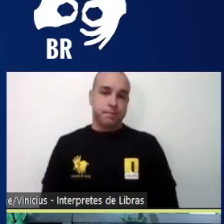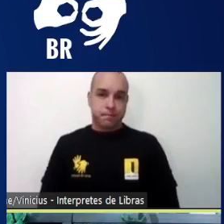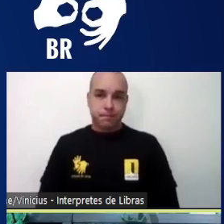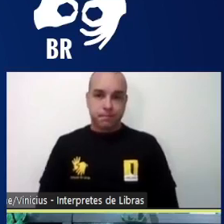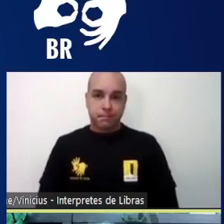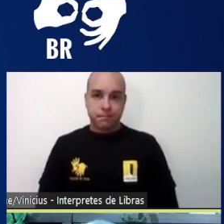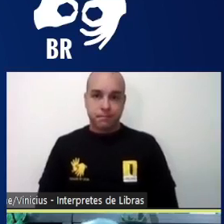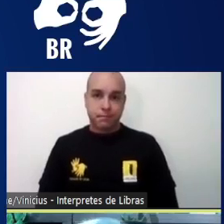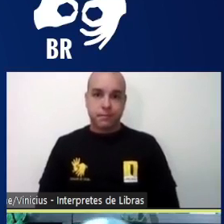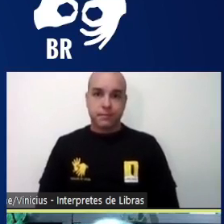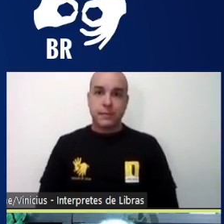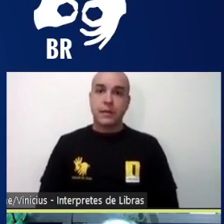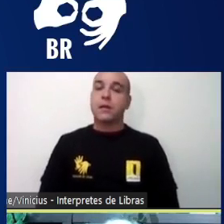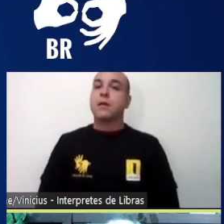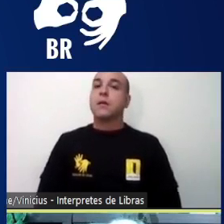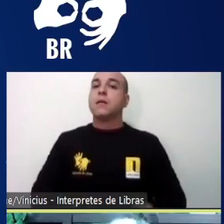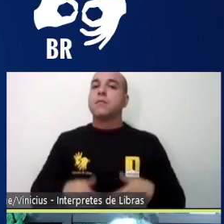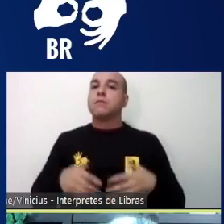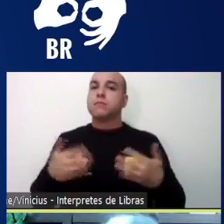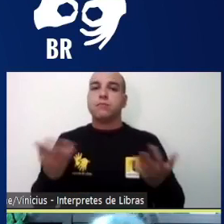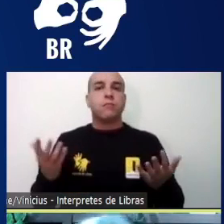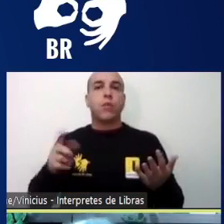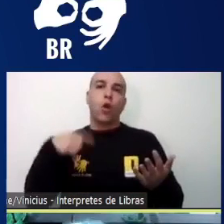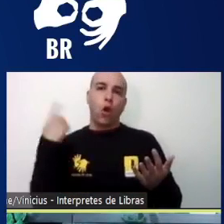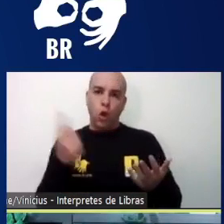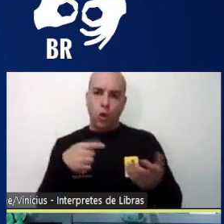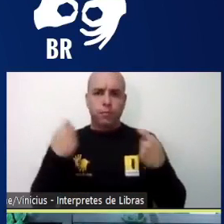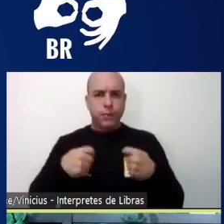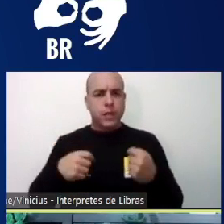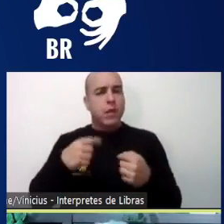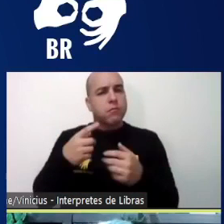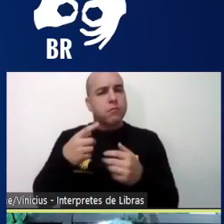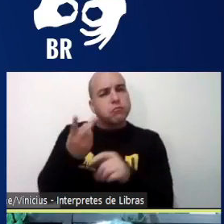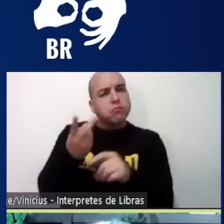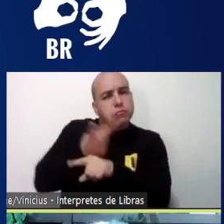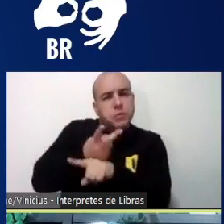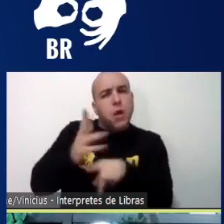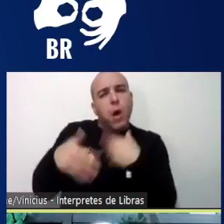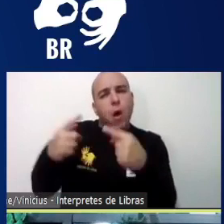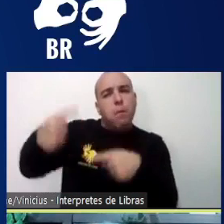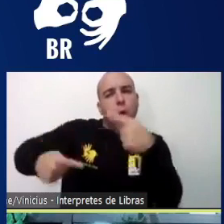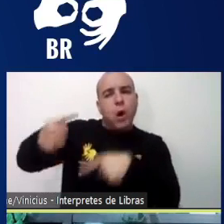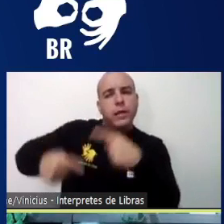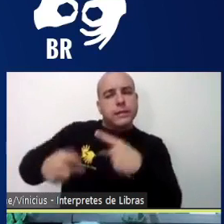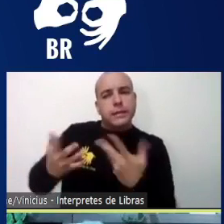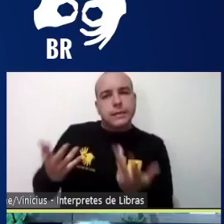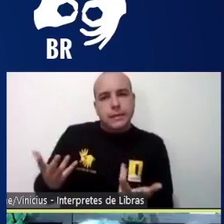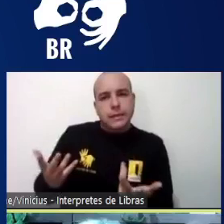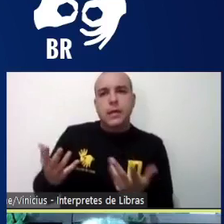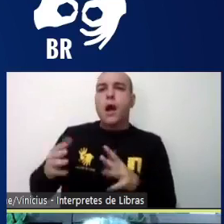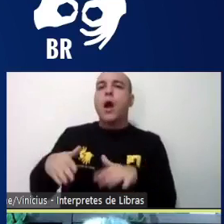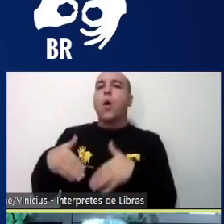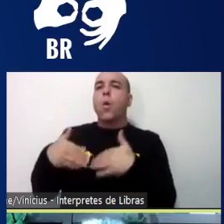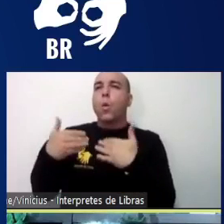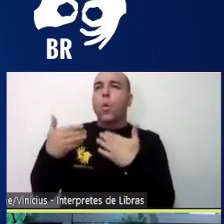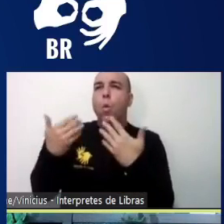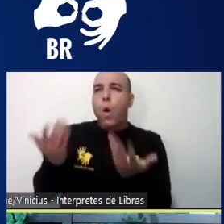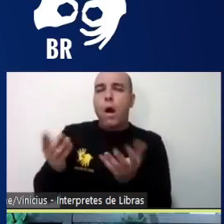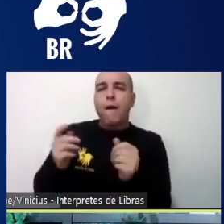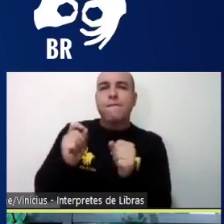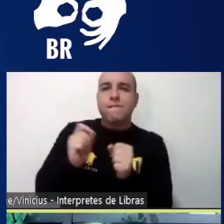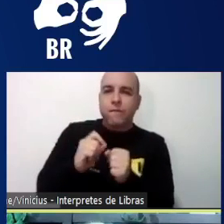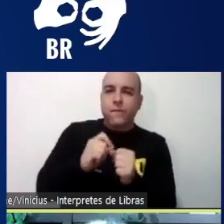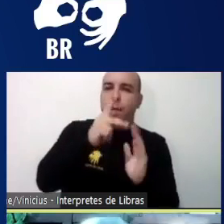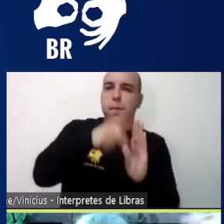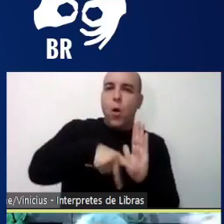Então, precisamos definir e praticar políticas mais adequadas, que levem em conta a necessidade dos